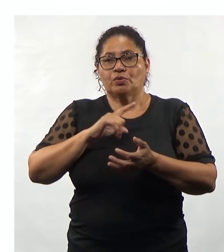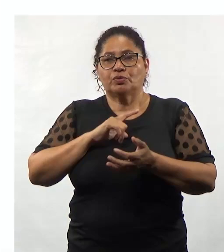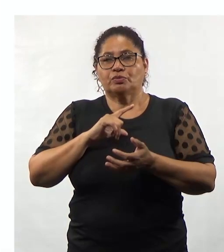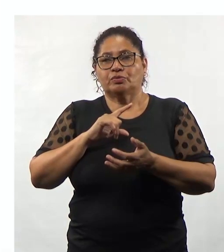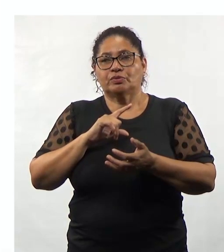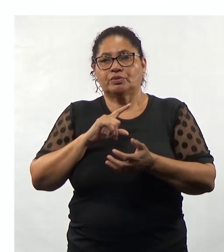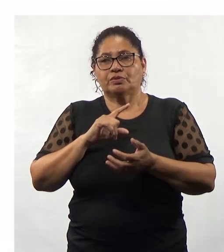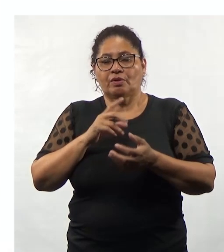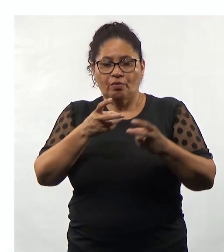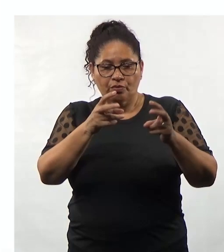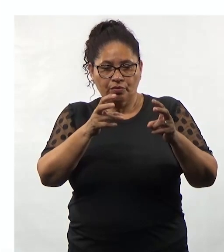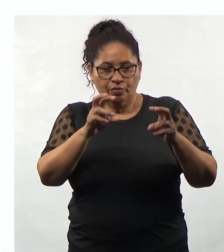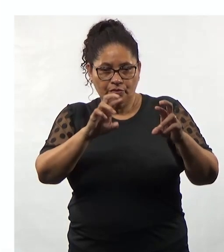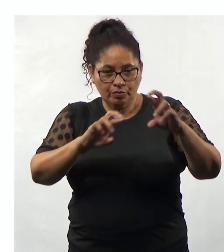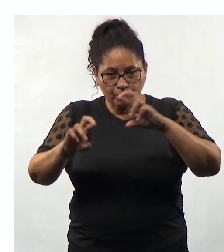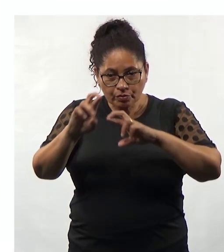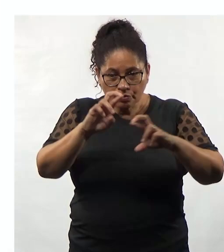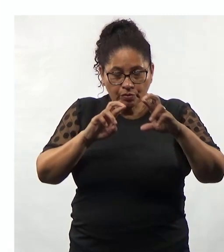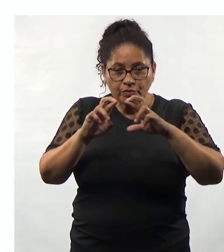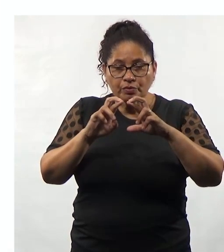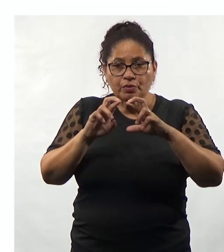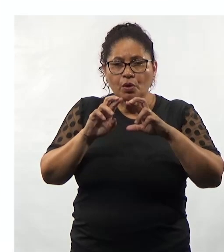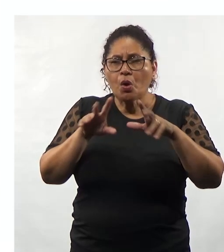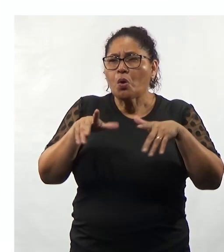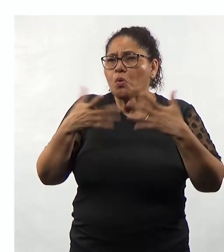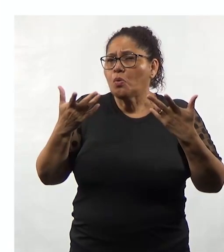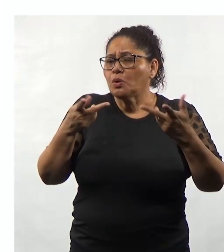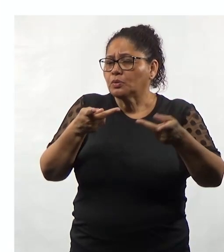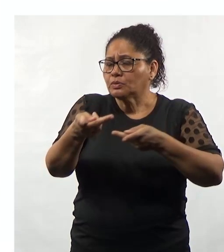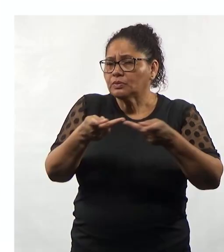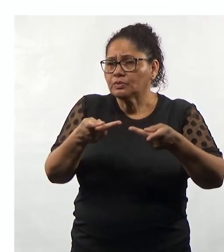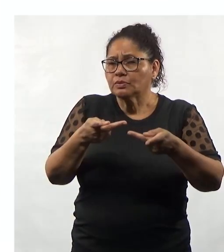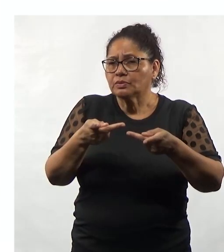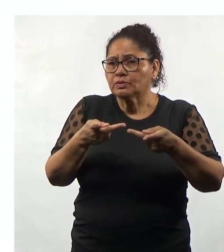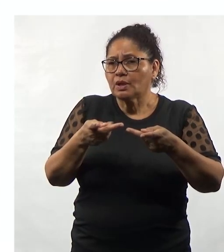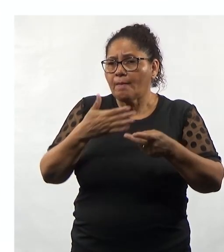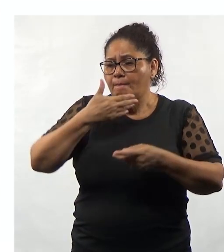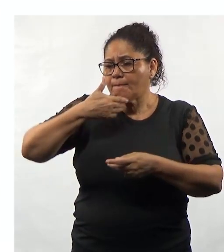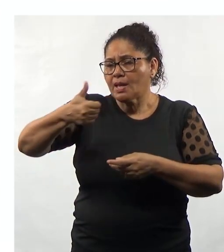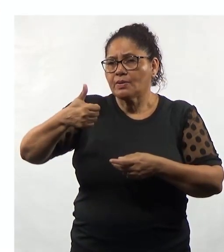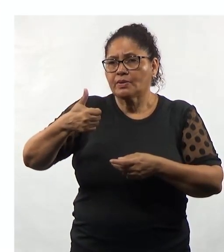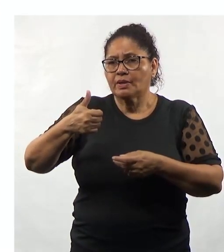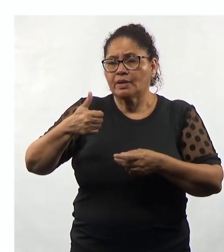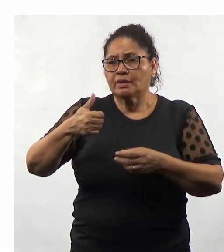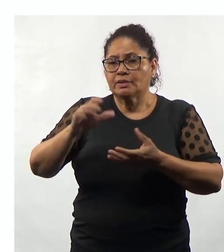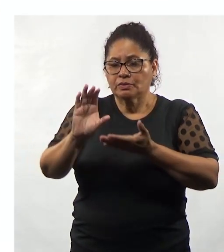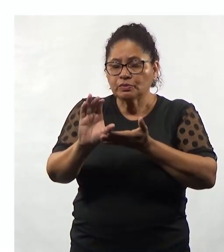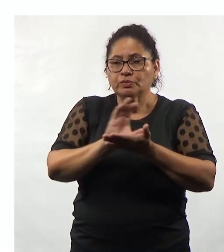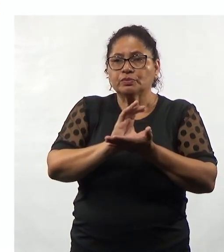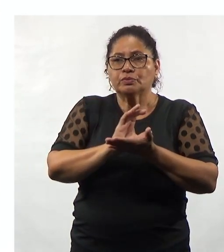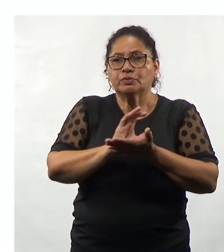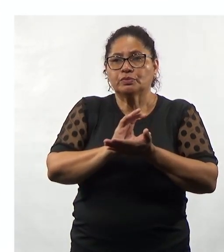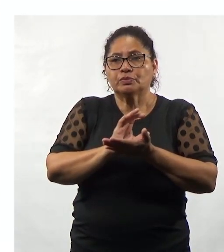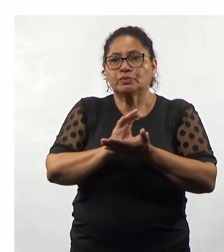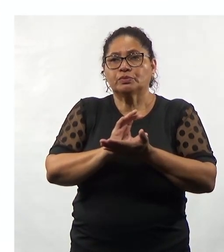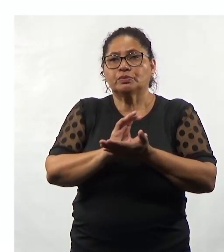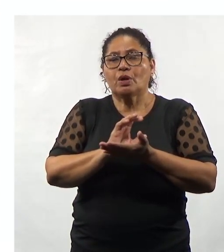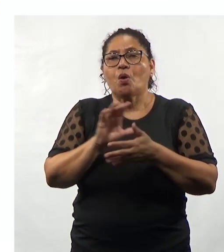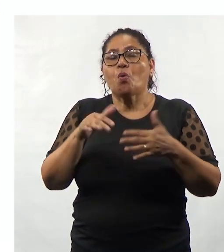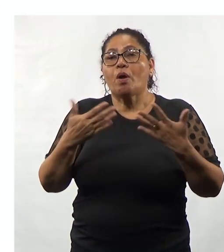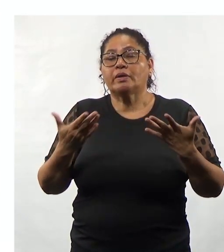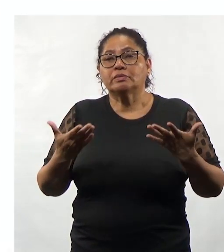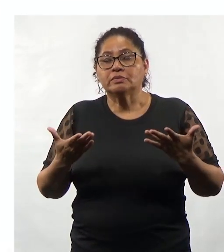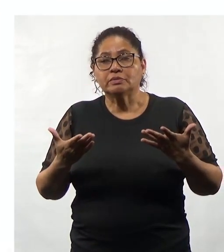vai observar quais os projetos que poderiam ser implementados com esse recurso, né? Esse